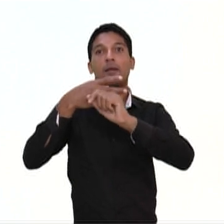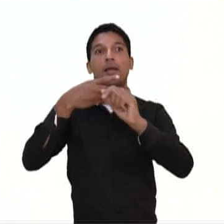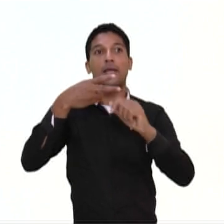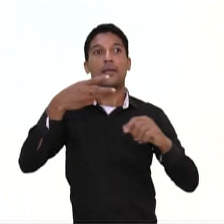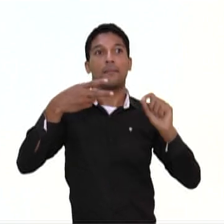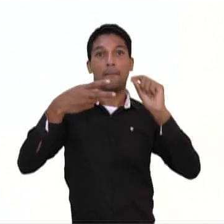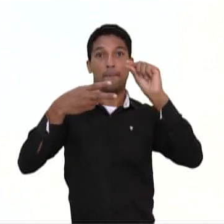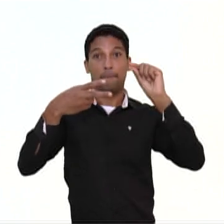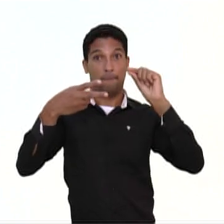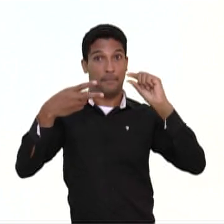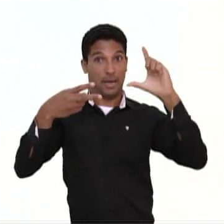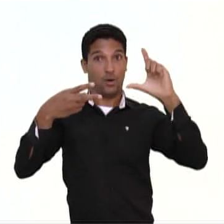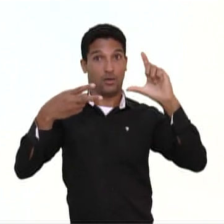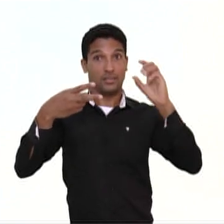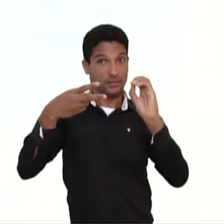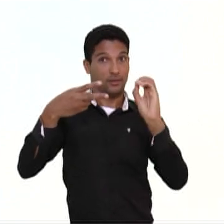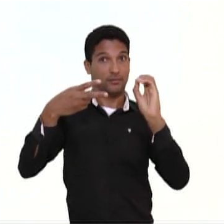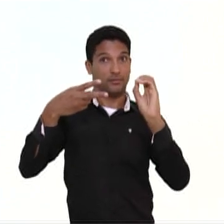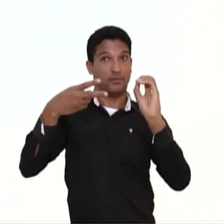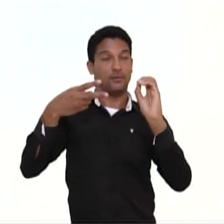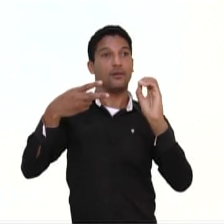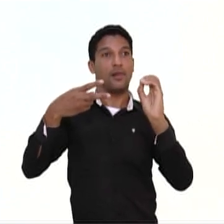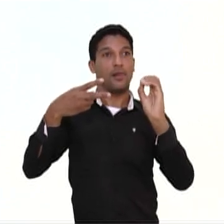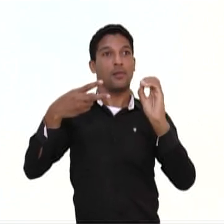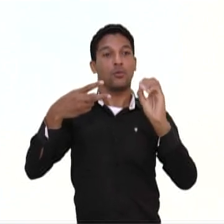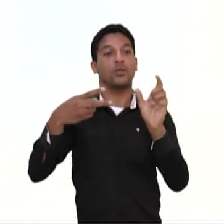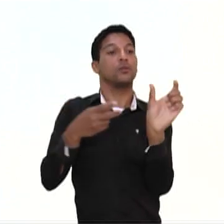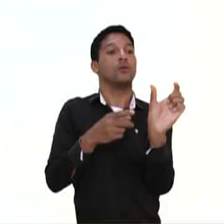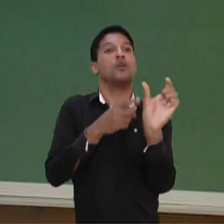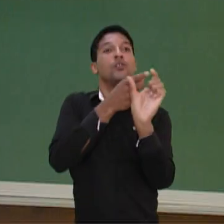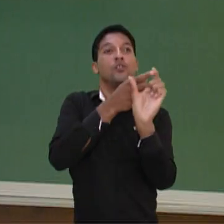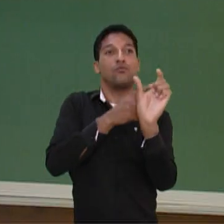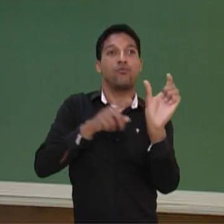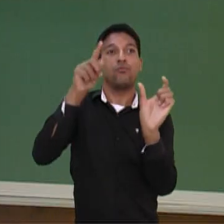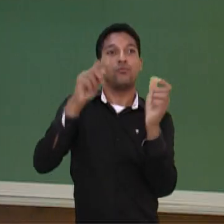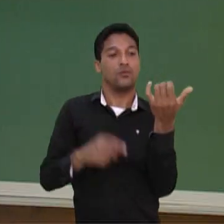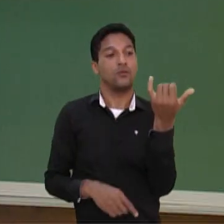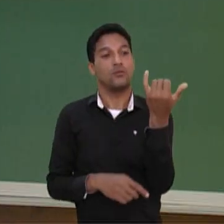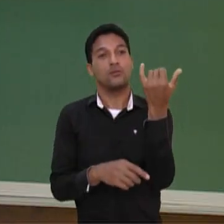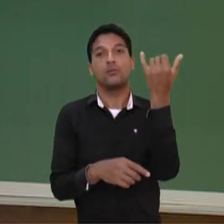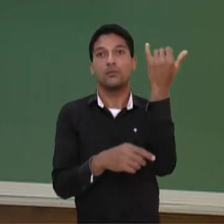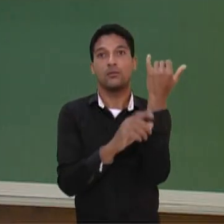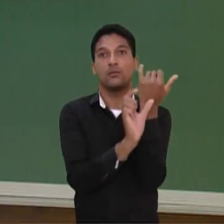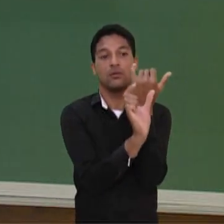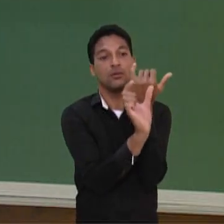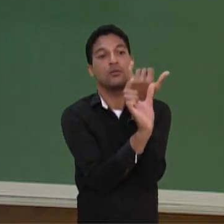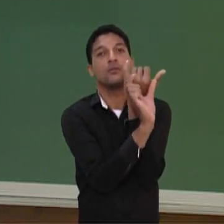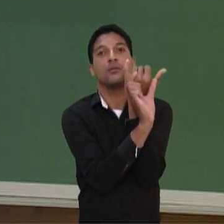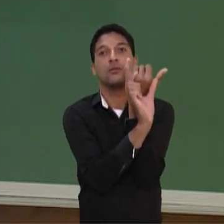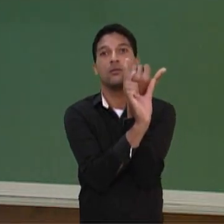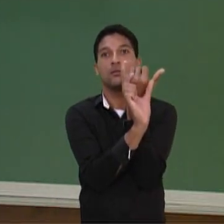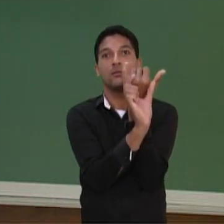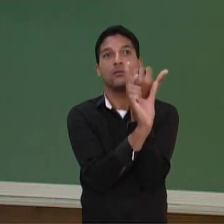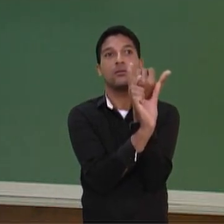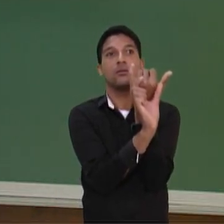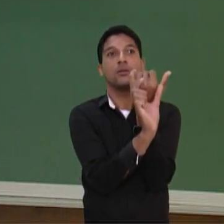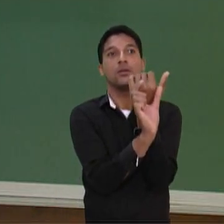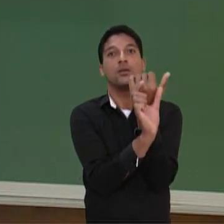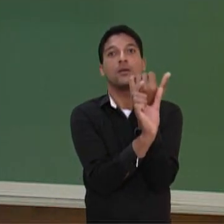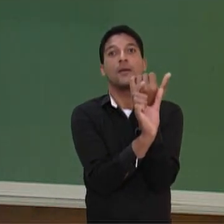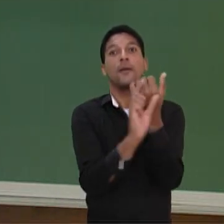parábola tem concavidade voltada para cima. Então eu vou ter sempre esse aspecto aqui, né? Esse gráfico ele pode se deslocar, pode